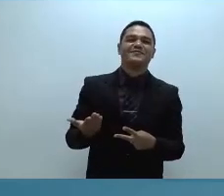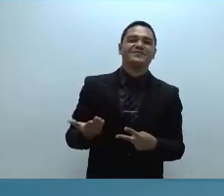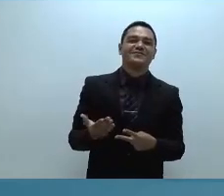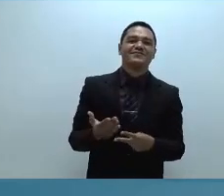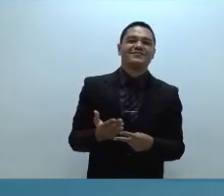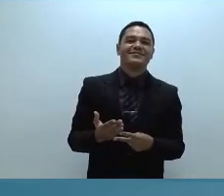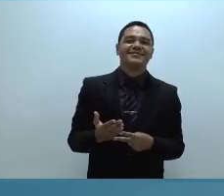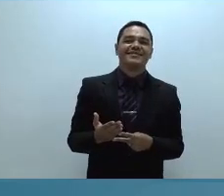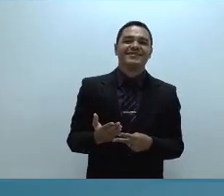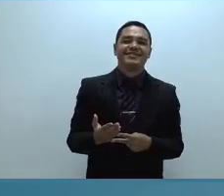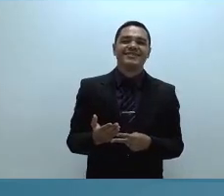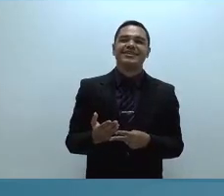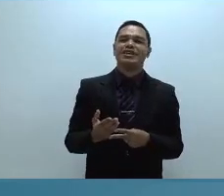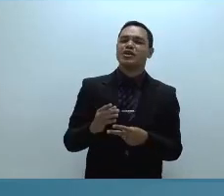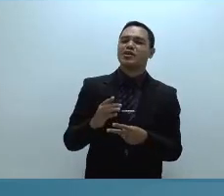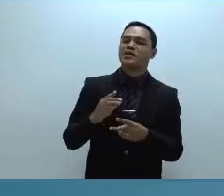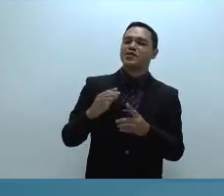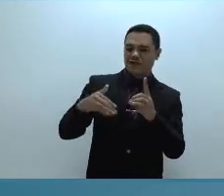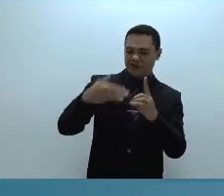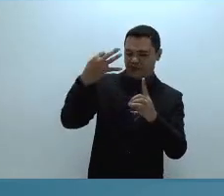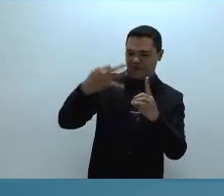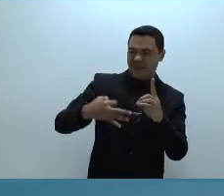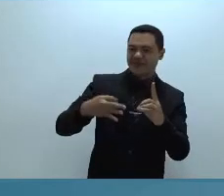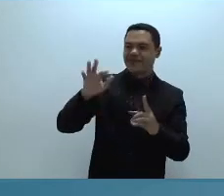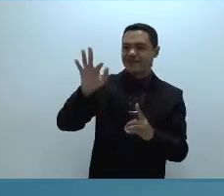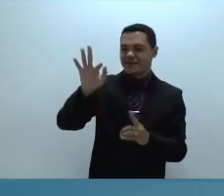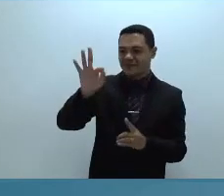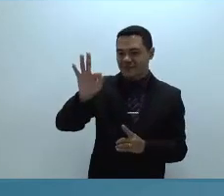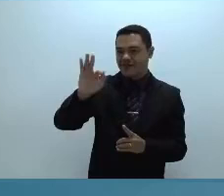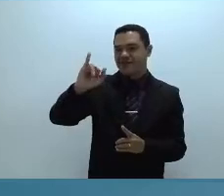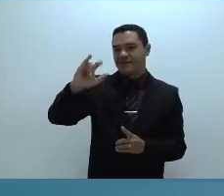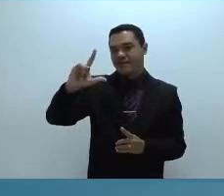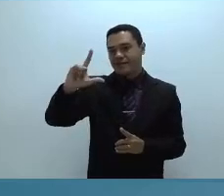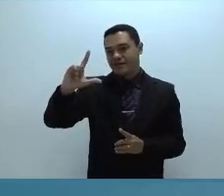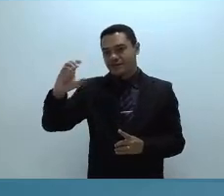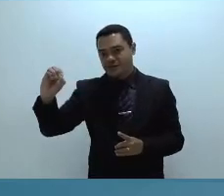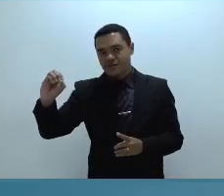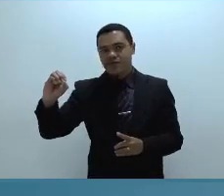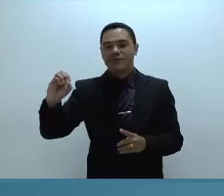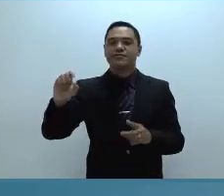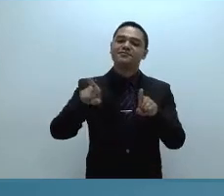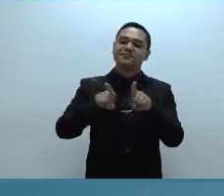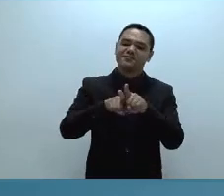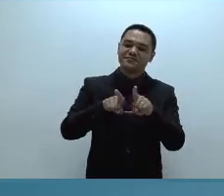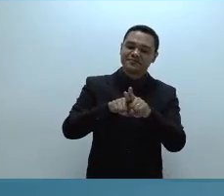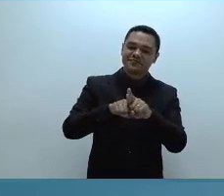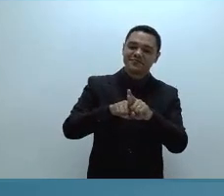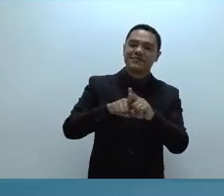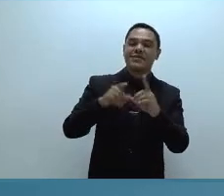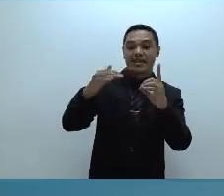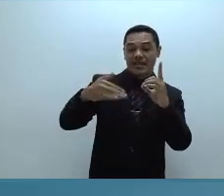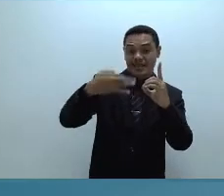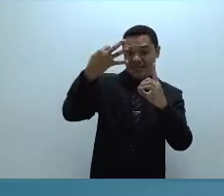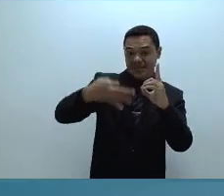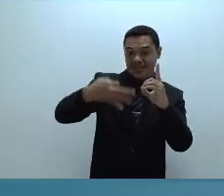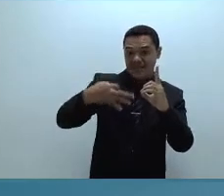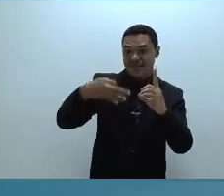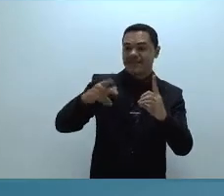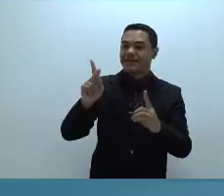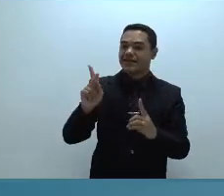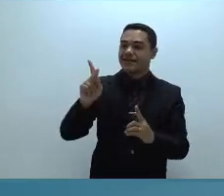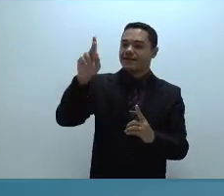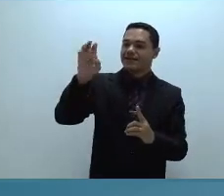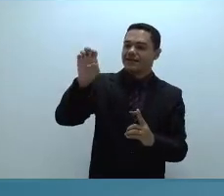amigas, doutora Filomena e desembargadora Filomena, corrigindo, desembargadora Kedma, e